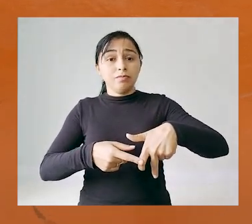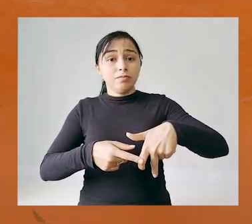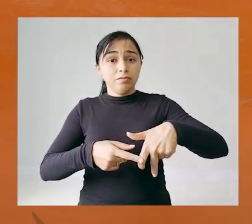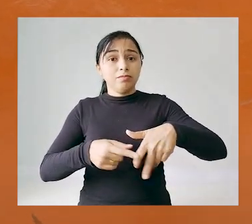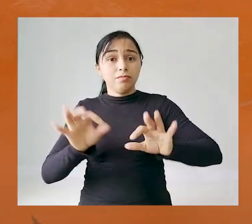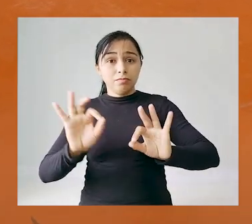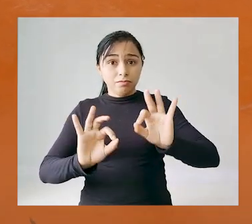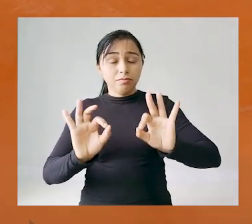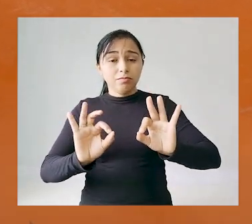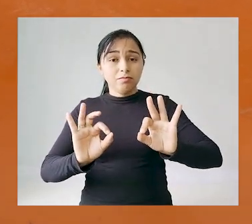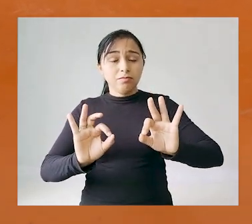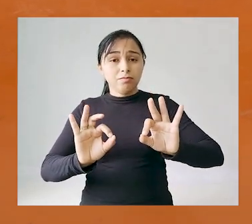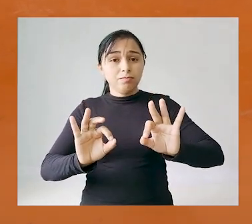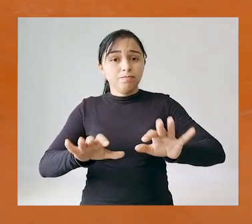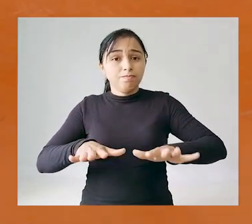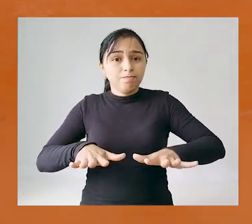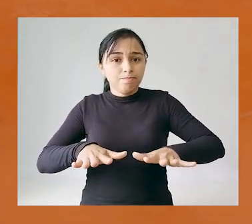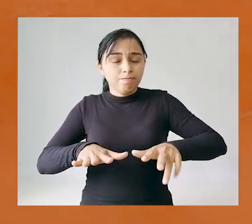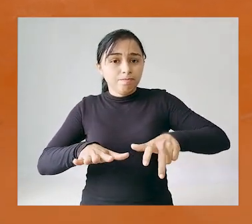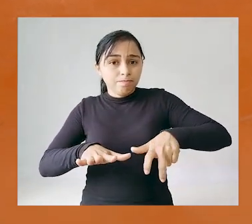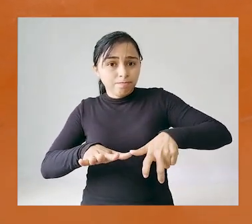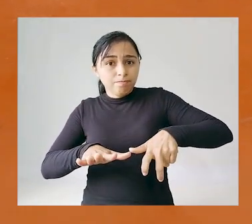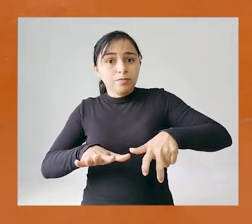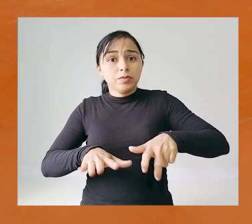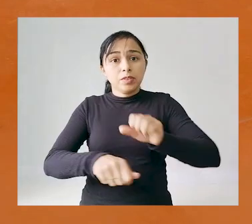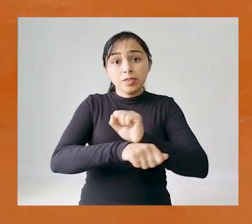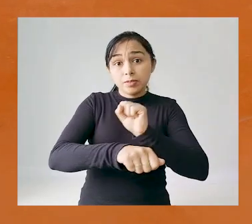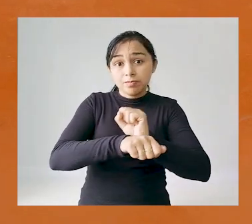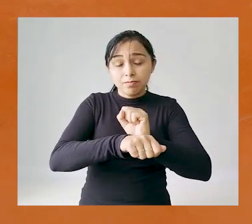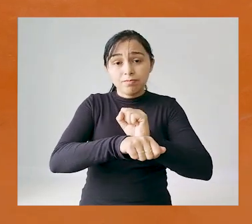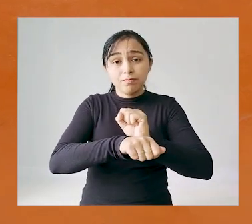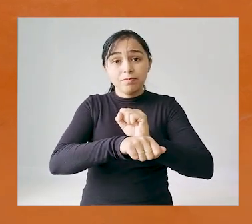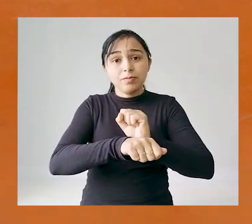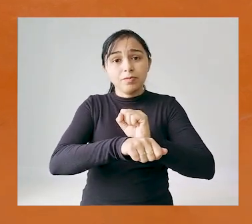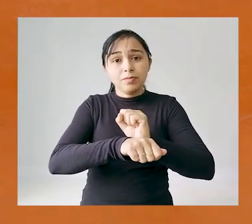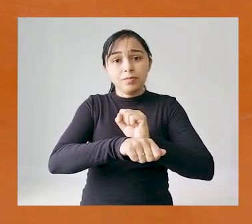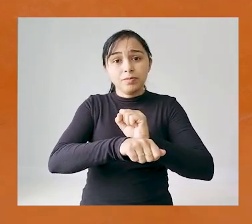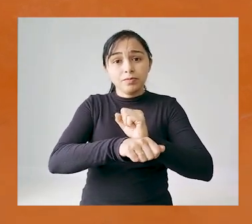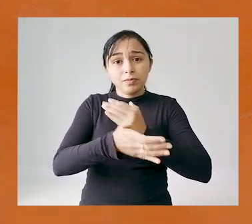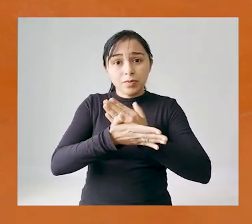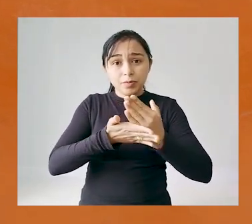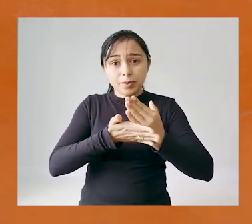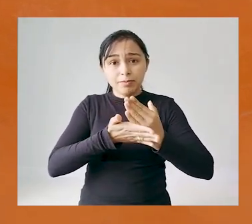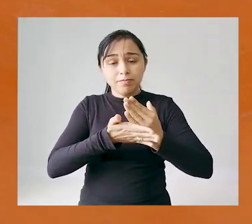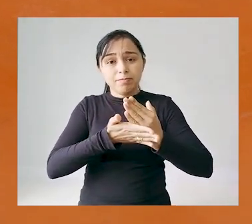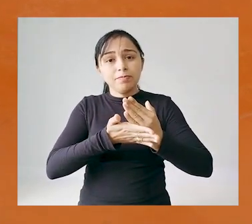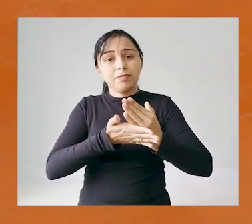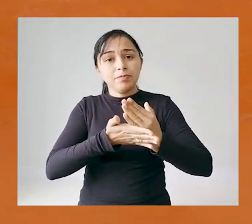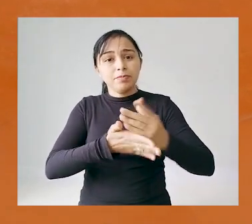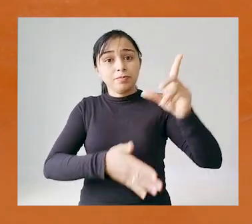o joelho, certo? E aí elas vão esperar o tiro inicial de saída.